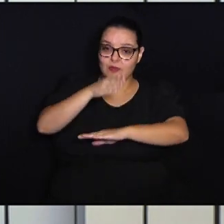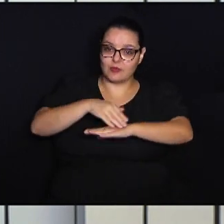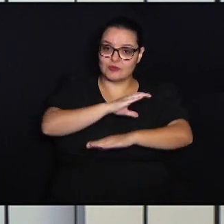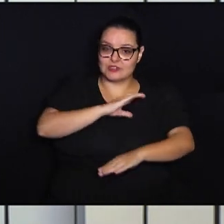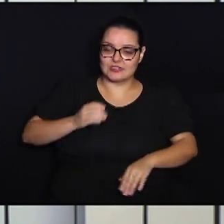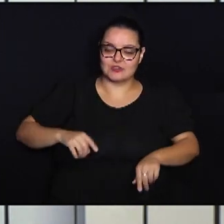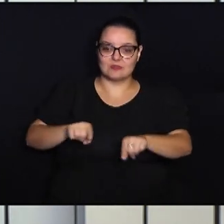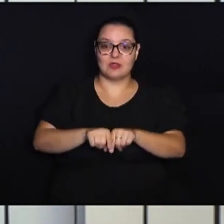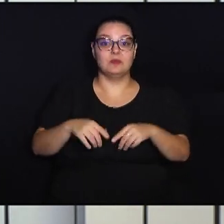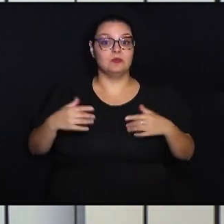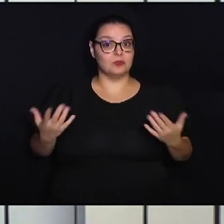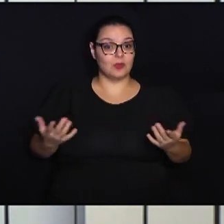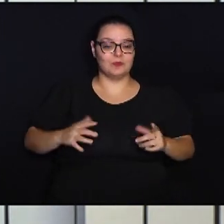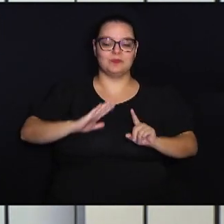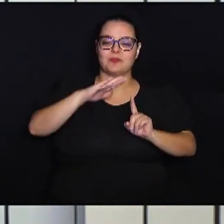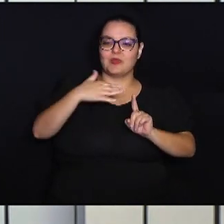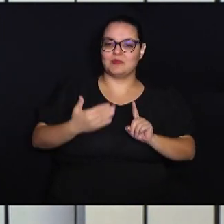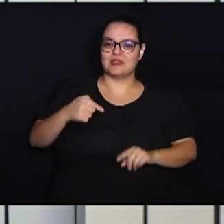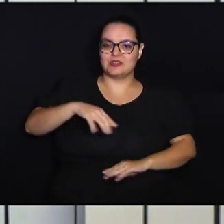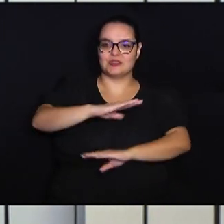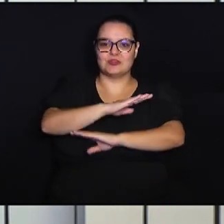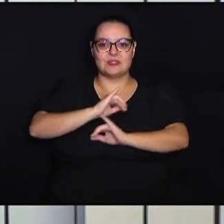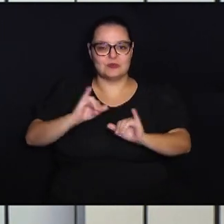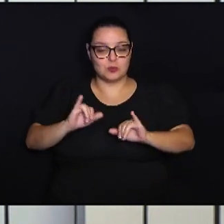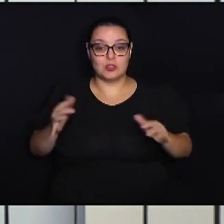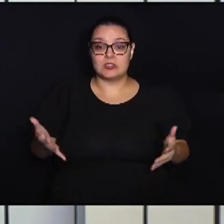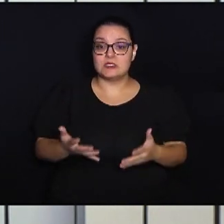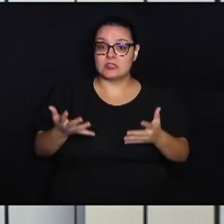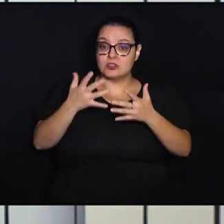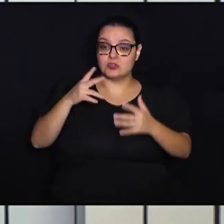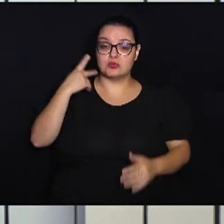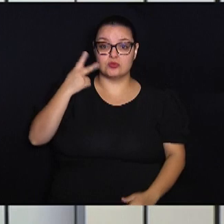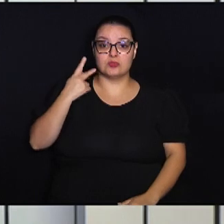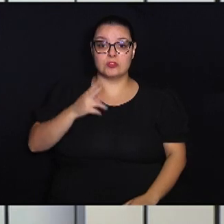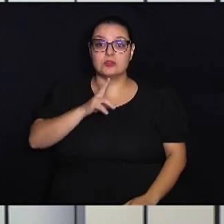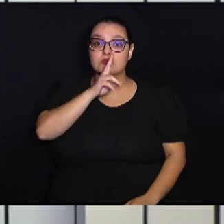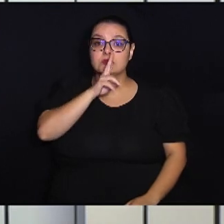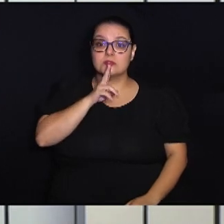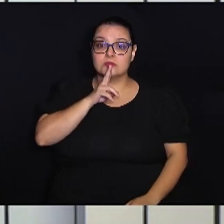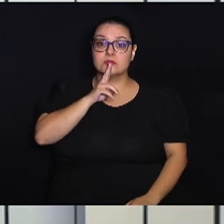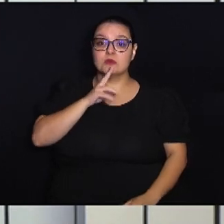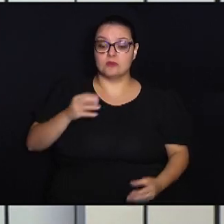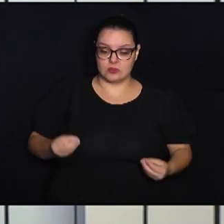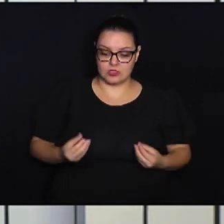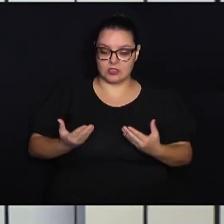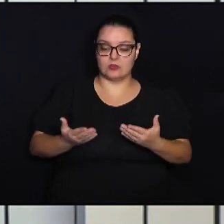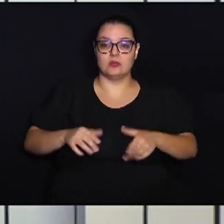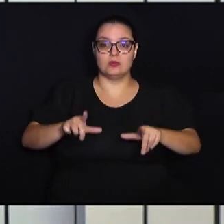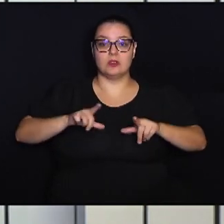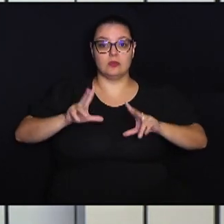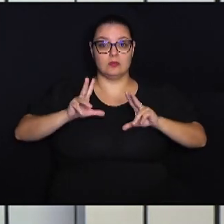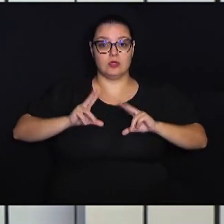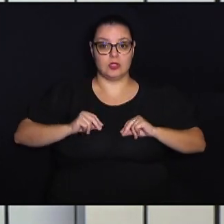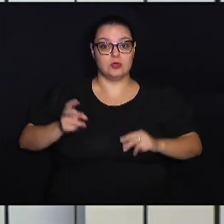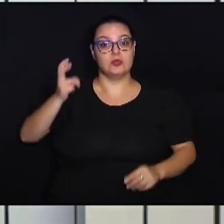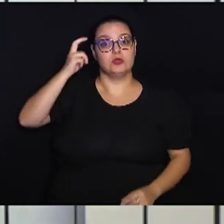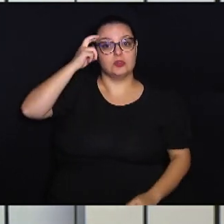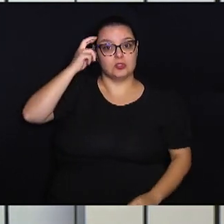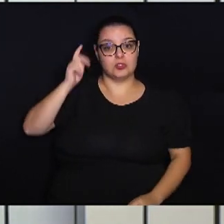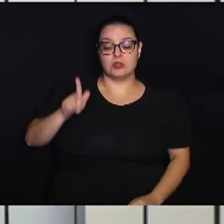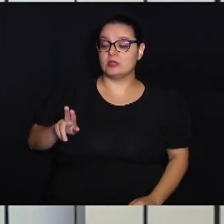quadrilha são as principais atrações que encantam e garantem a diversão das pessoas que prestigiam o evento junino. Eu tô